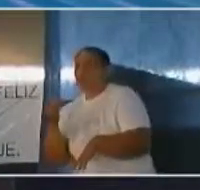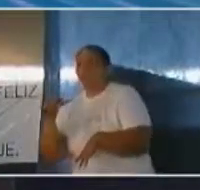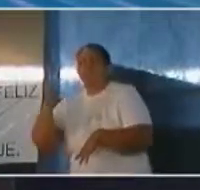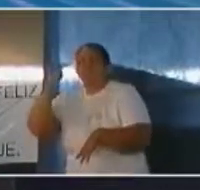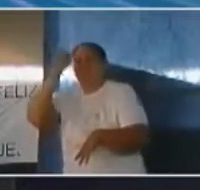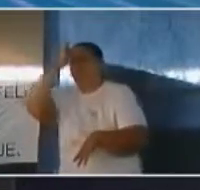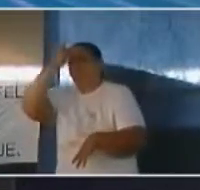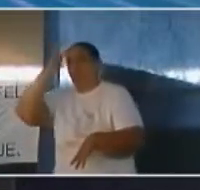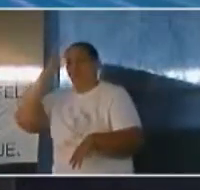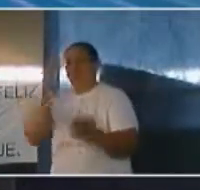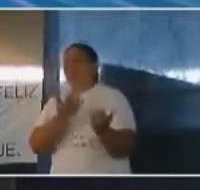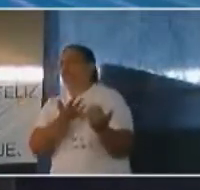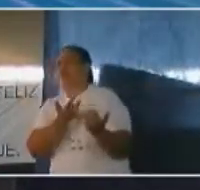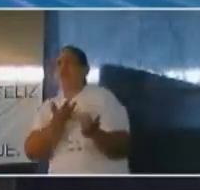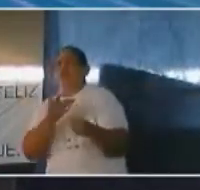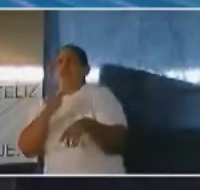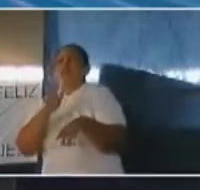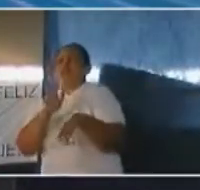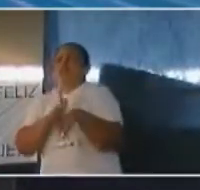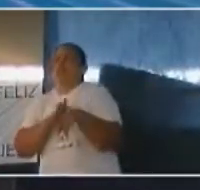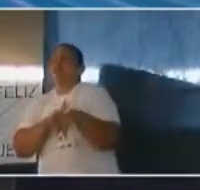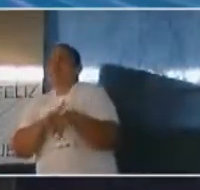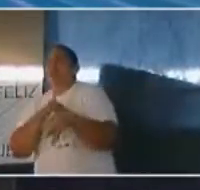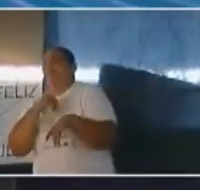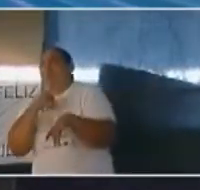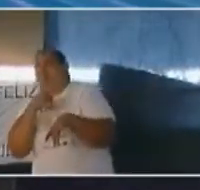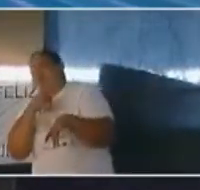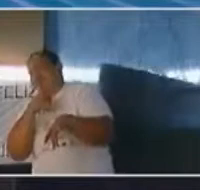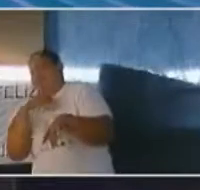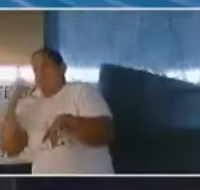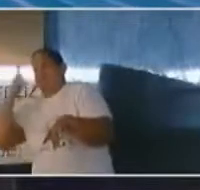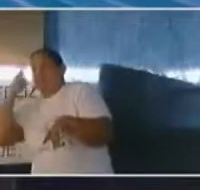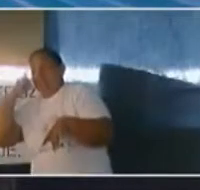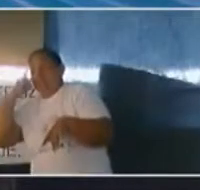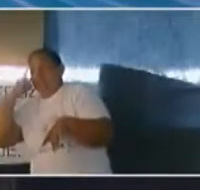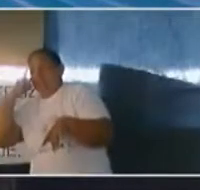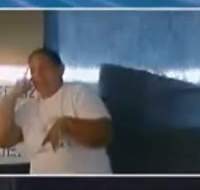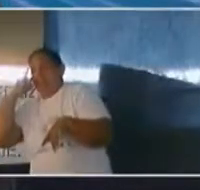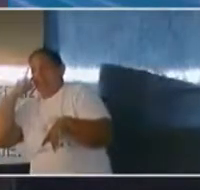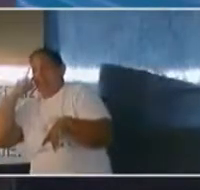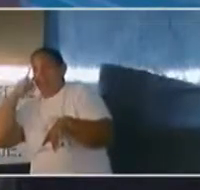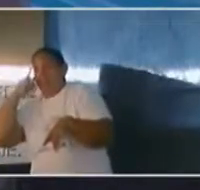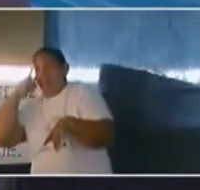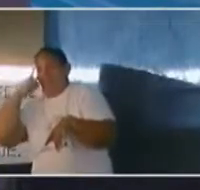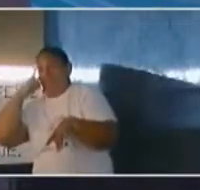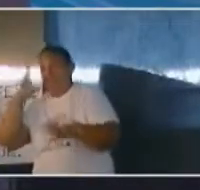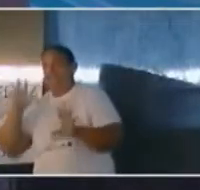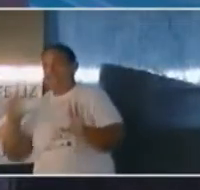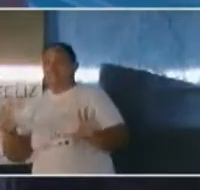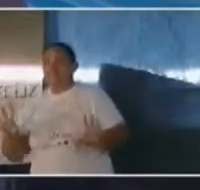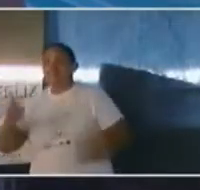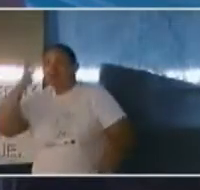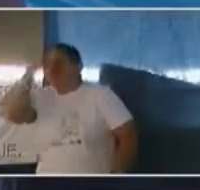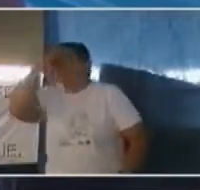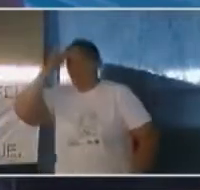quem passou por depressão sabe o que isso significa. E dependendo da cor da